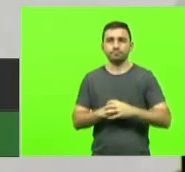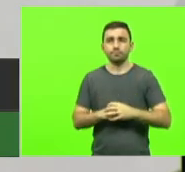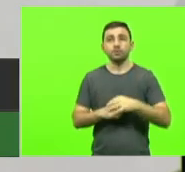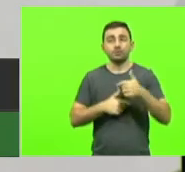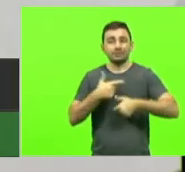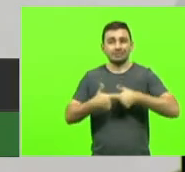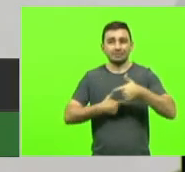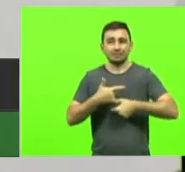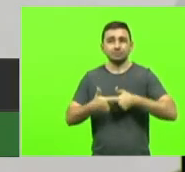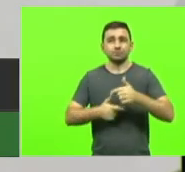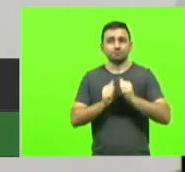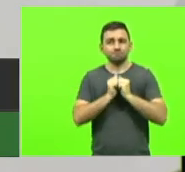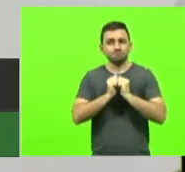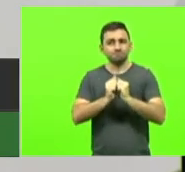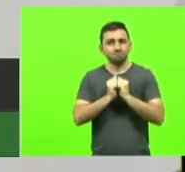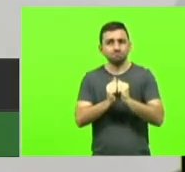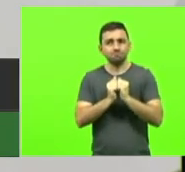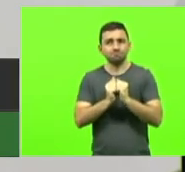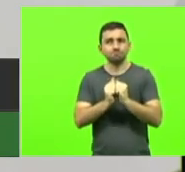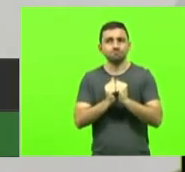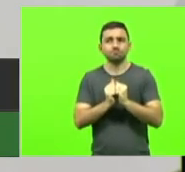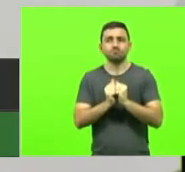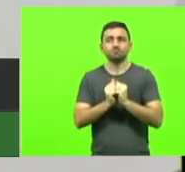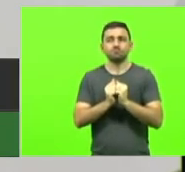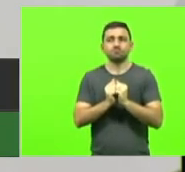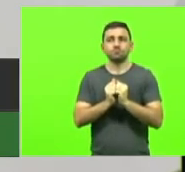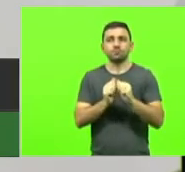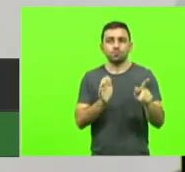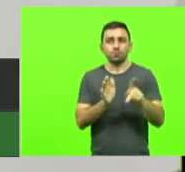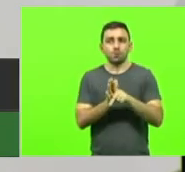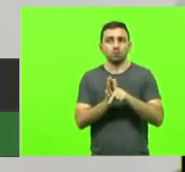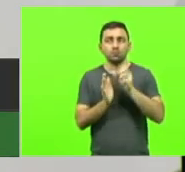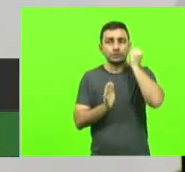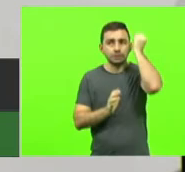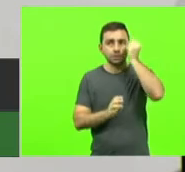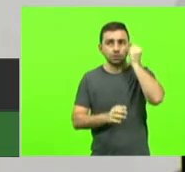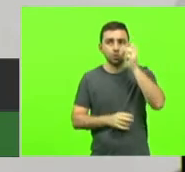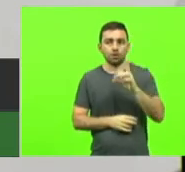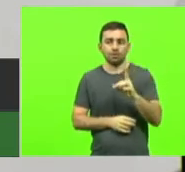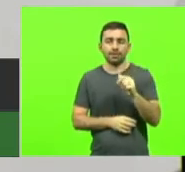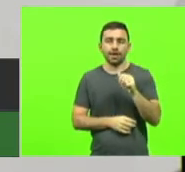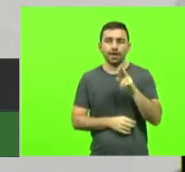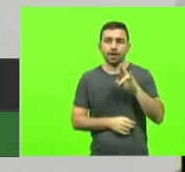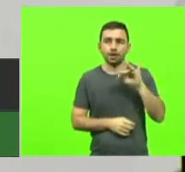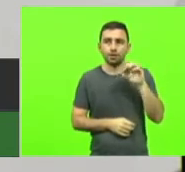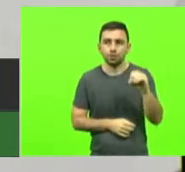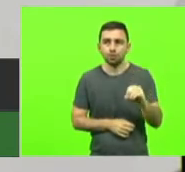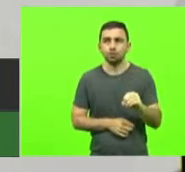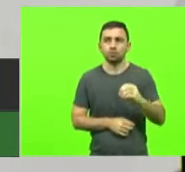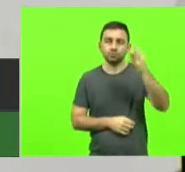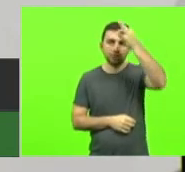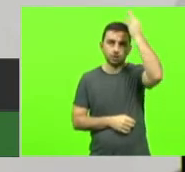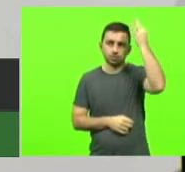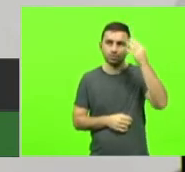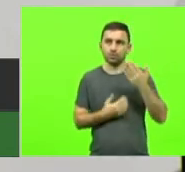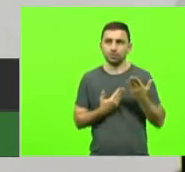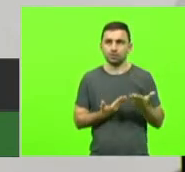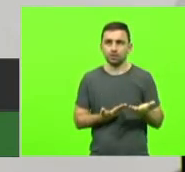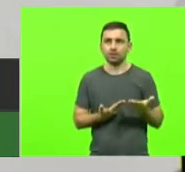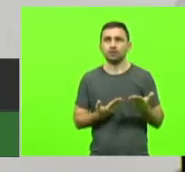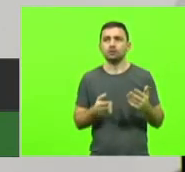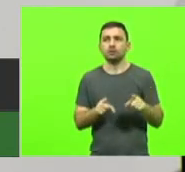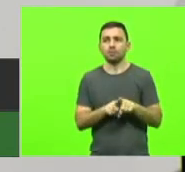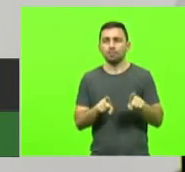trabalho em conjunto do senador Dário Berger, do senador Espiridião Amin, do secretário